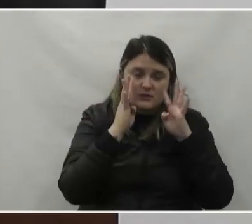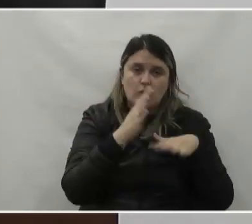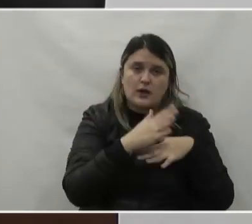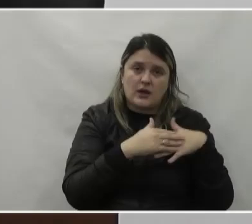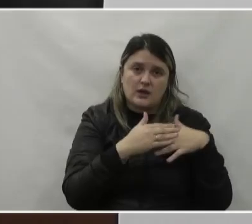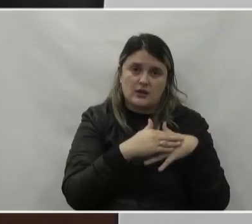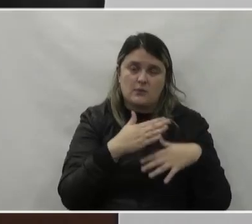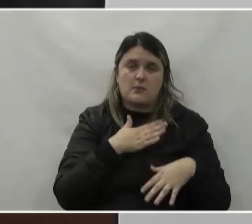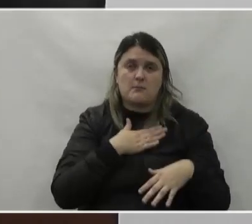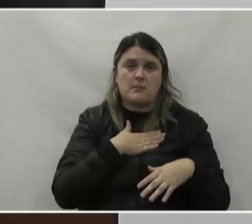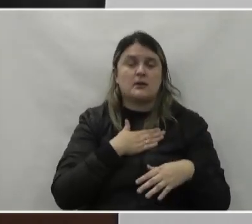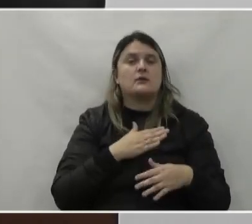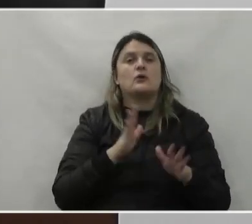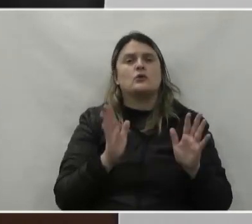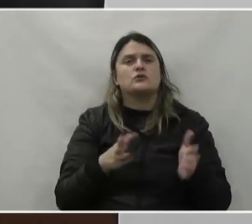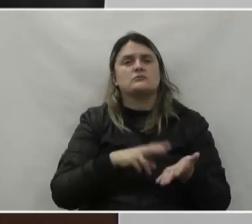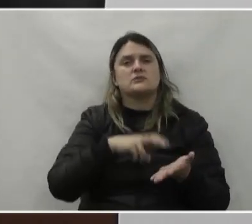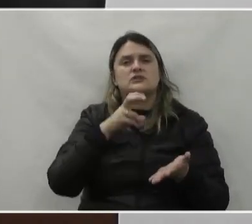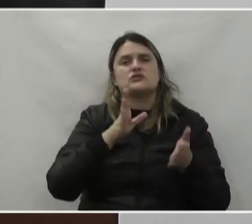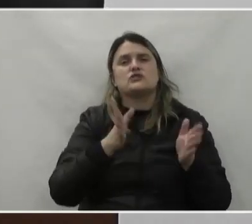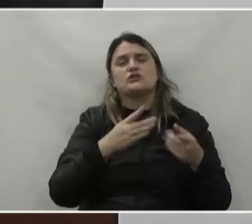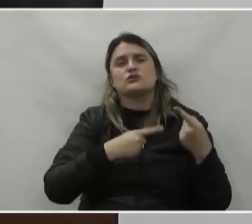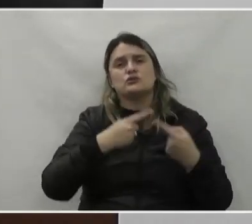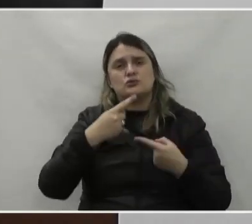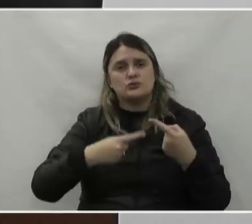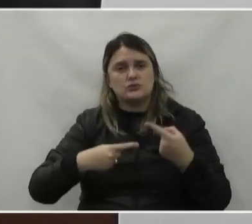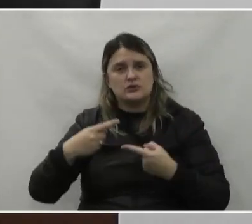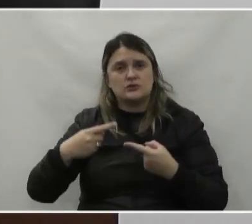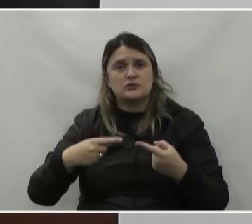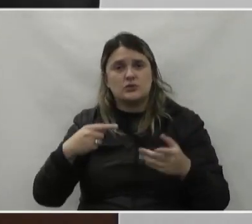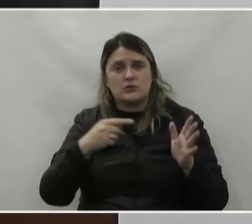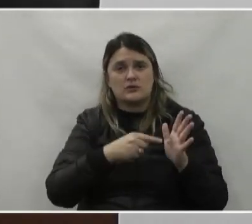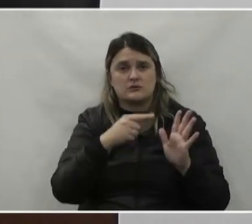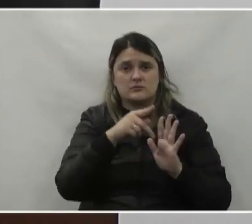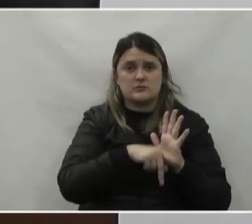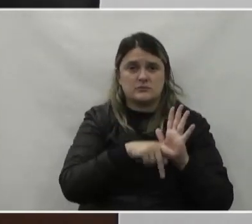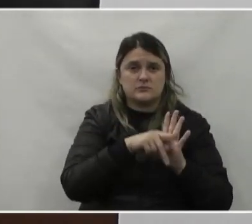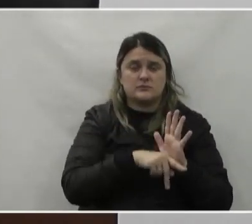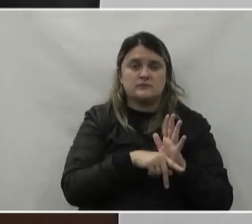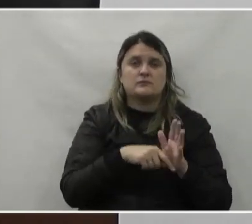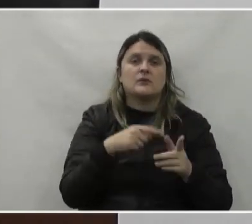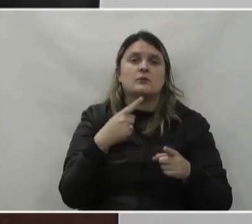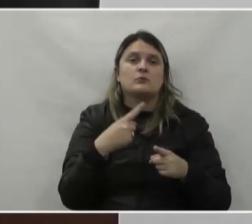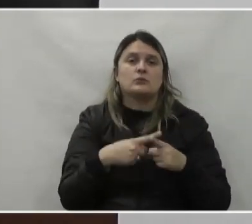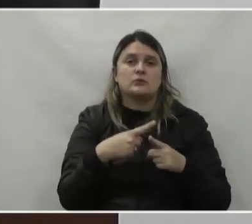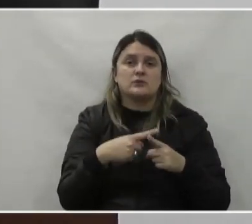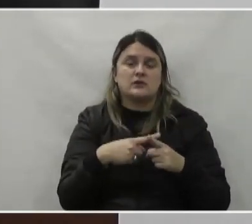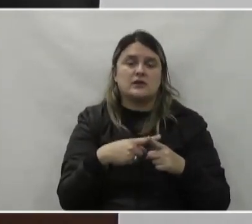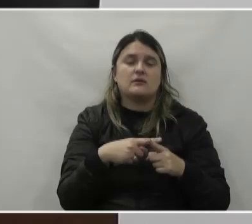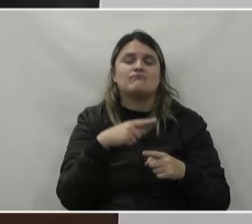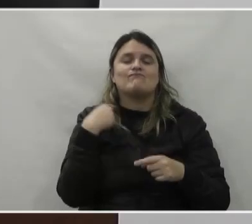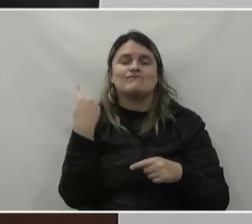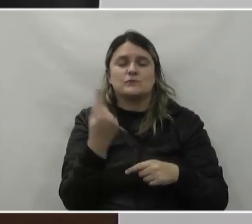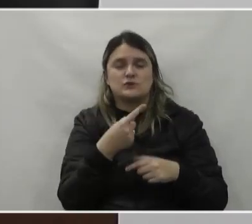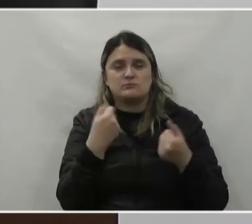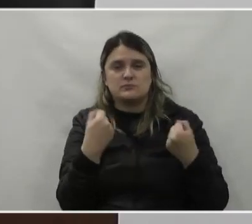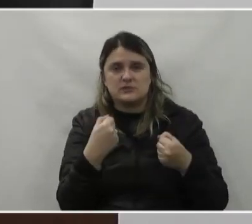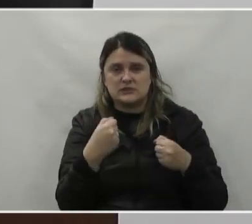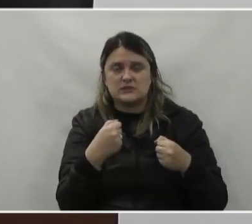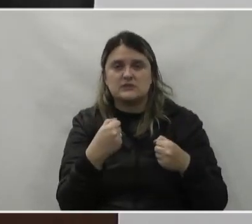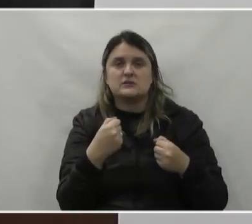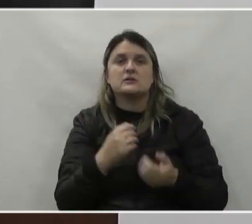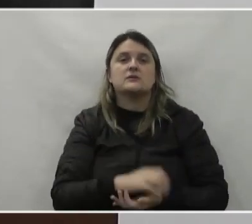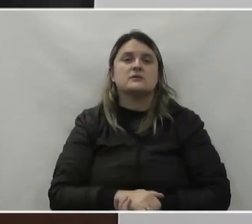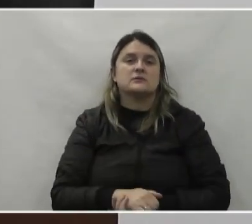carinho. Hoje de manhã cedo já discutimos também sobre esse projeto, porque a gente precisa que seja